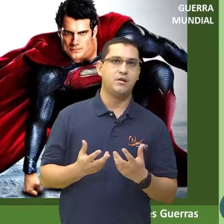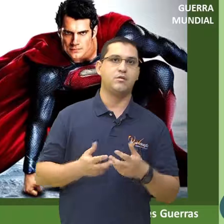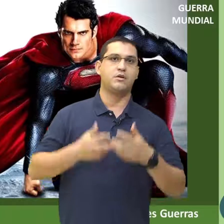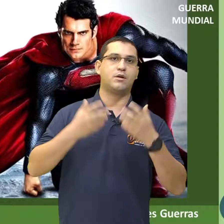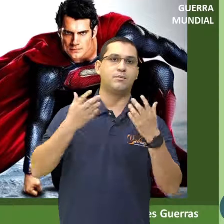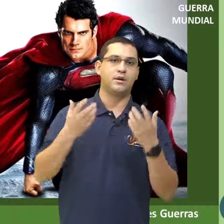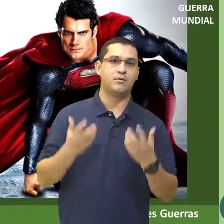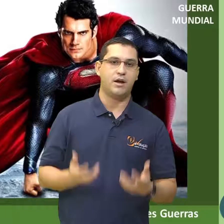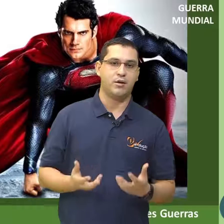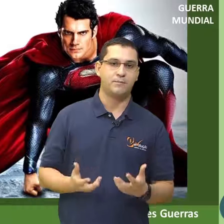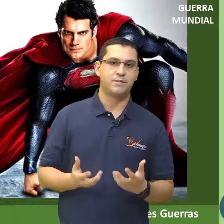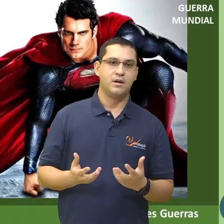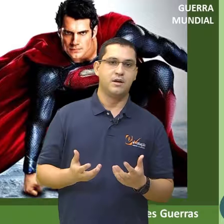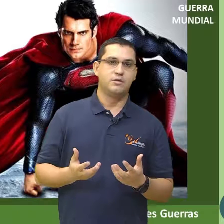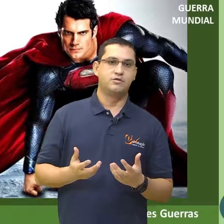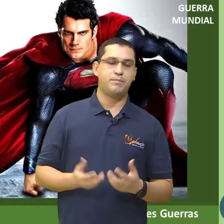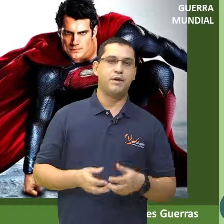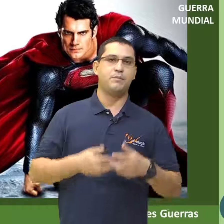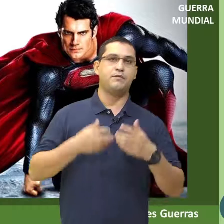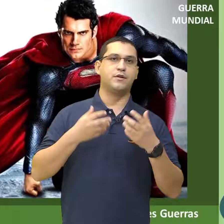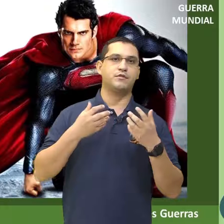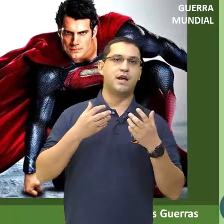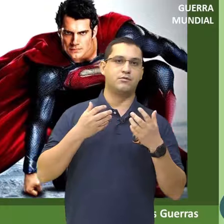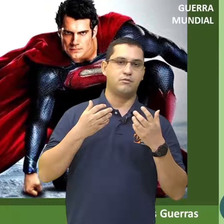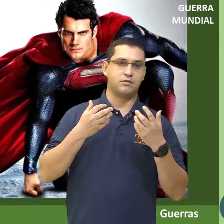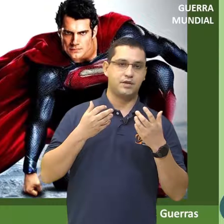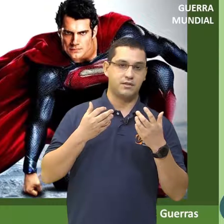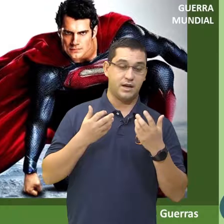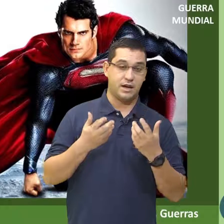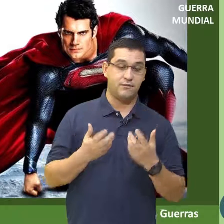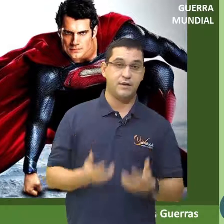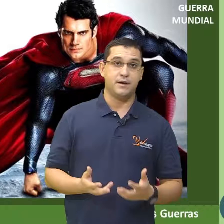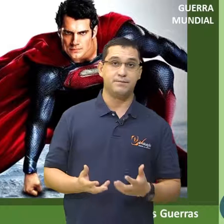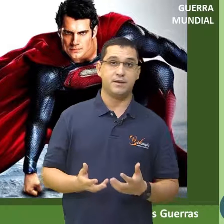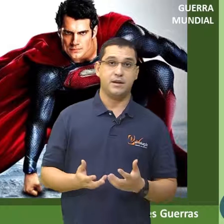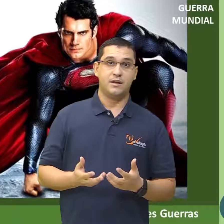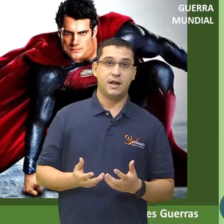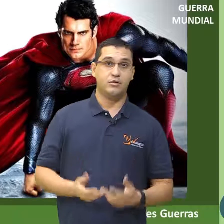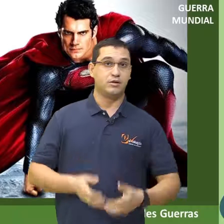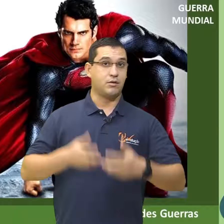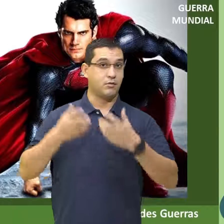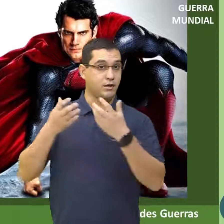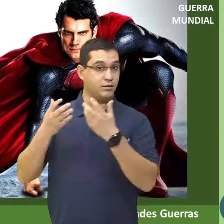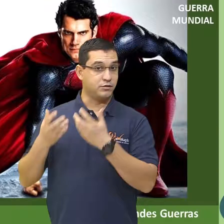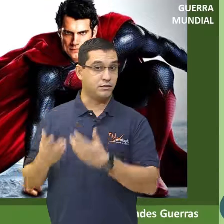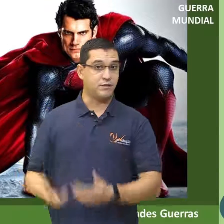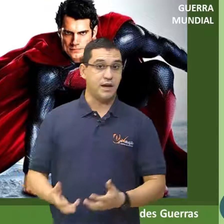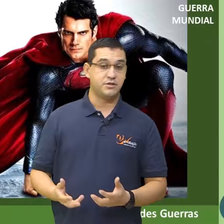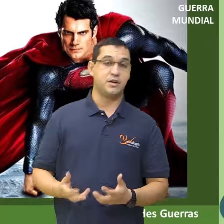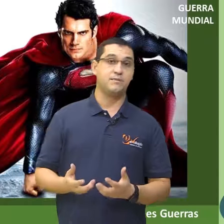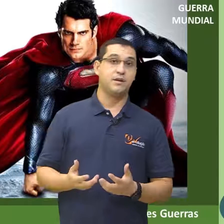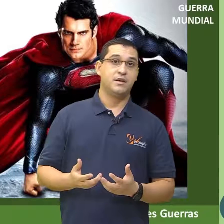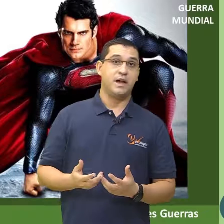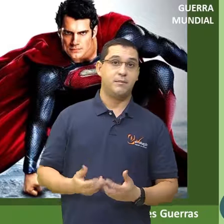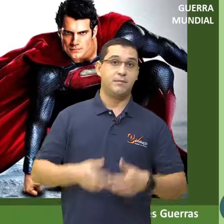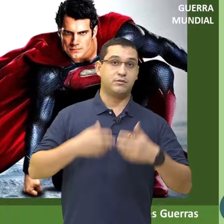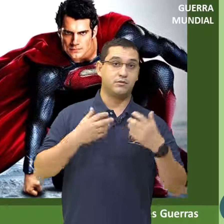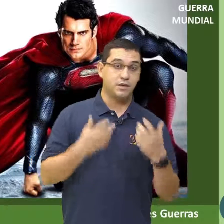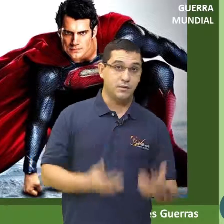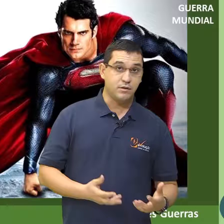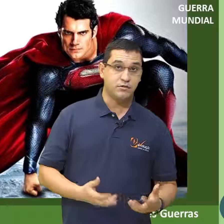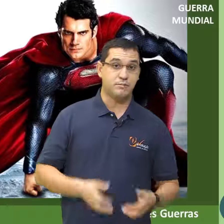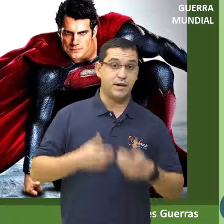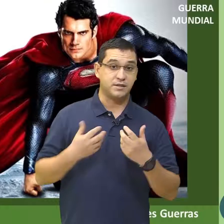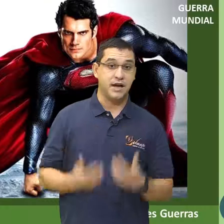unir contra um perigo maior. O super-homem foi usado no contexto da Guerra Fria, na luta contra a União Soviética,